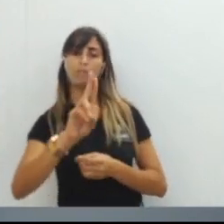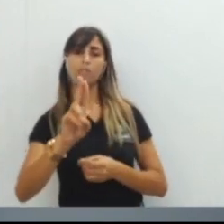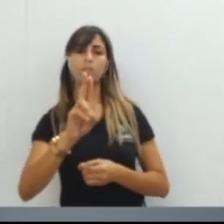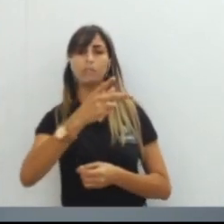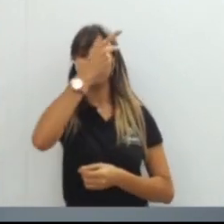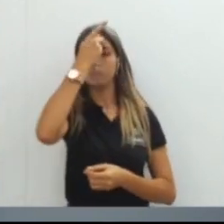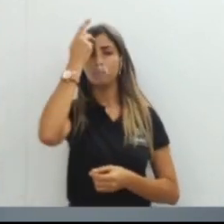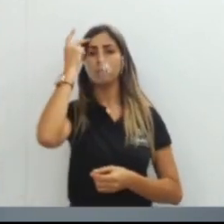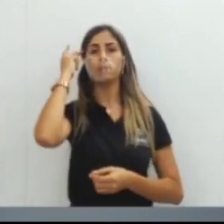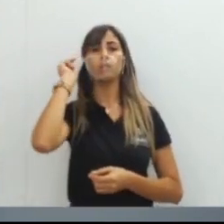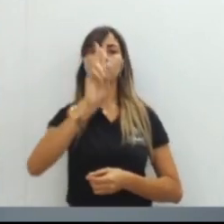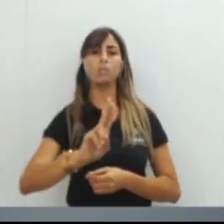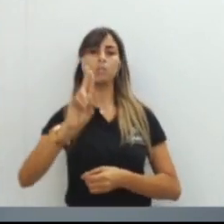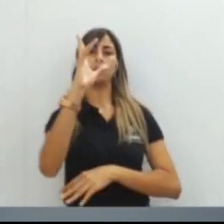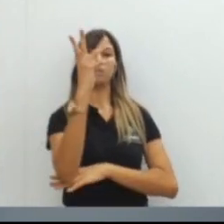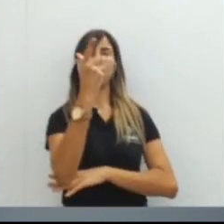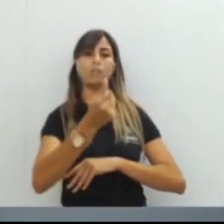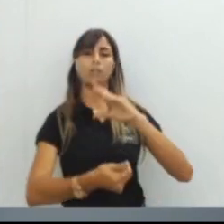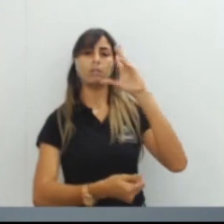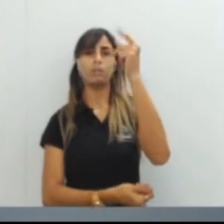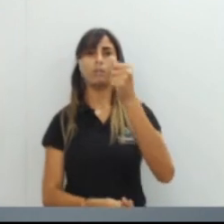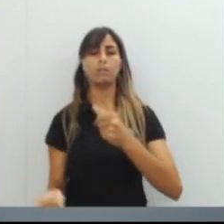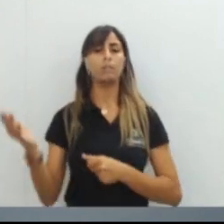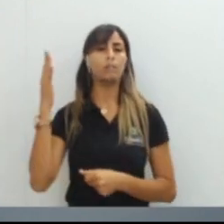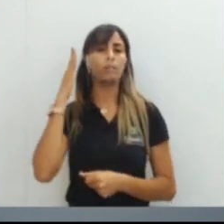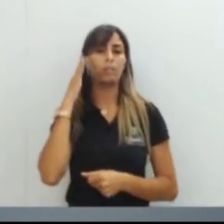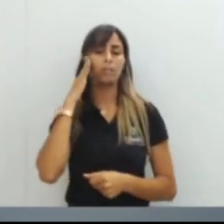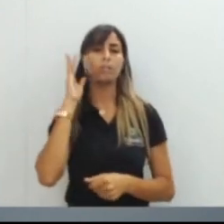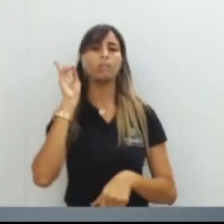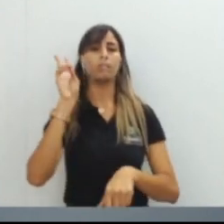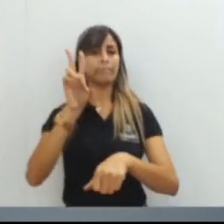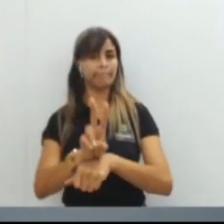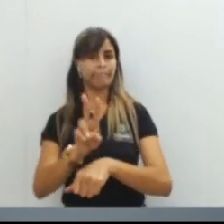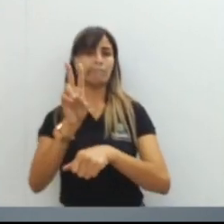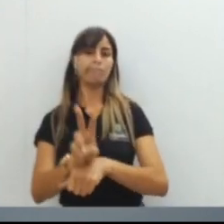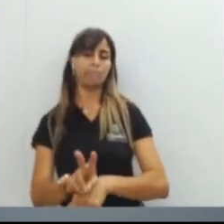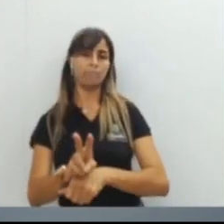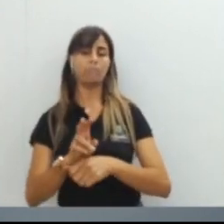da natureza, compreendendo a preservação,